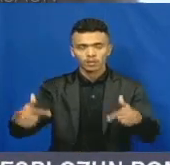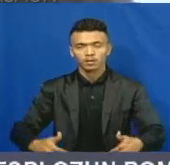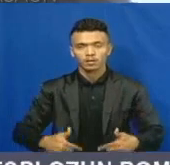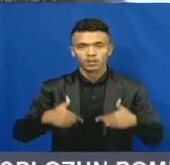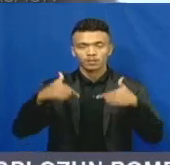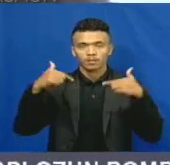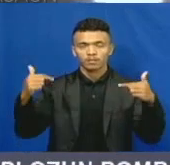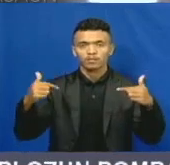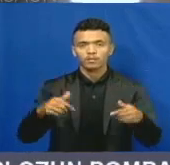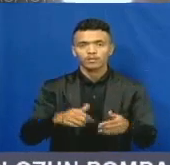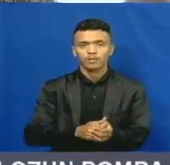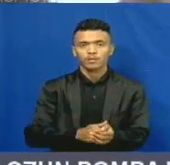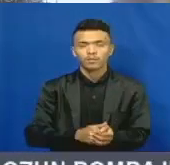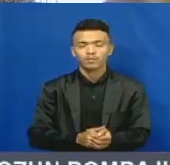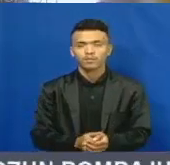Halu hati yang punya